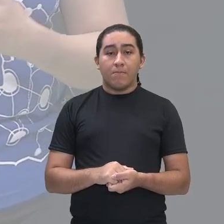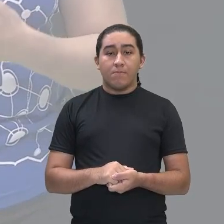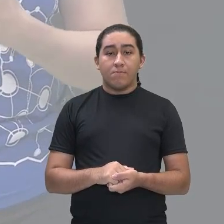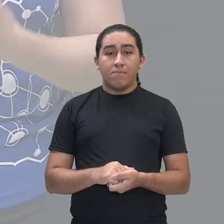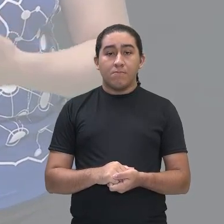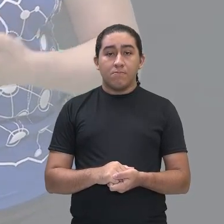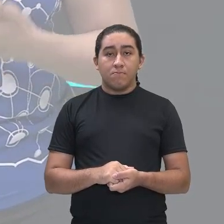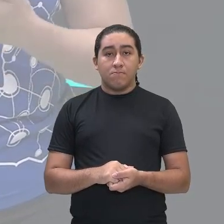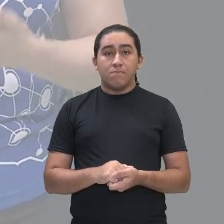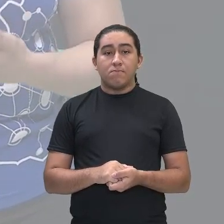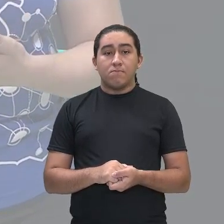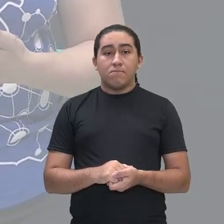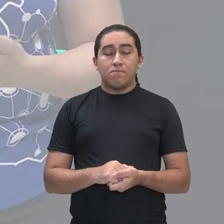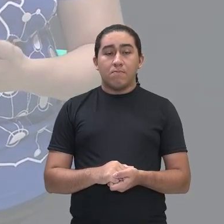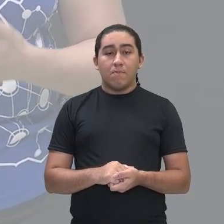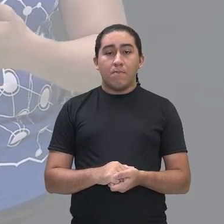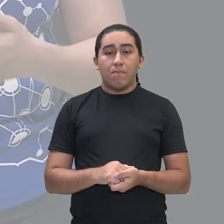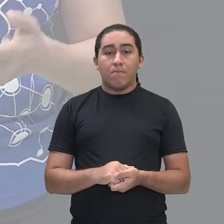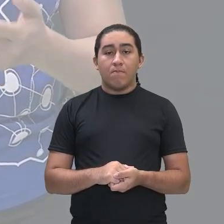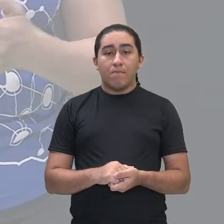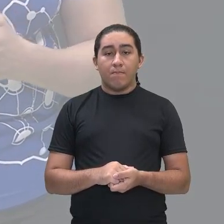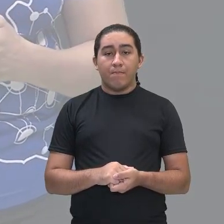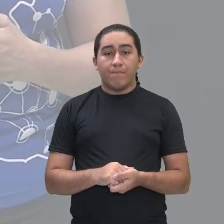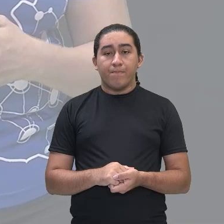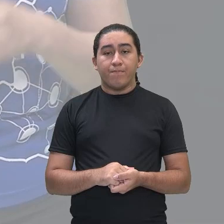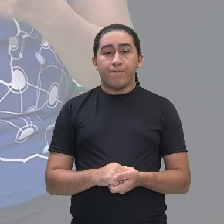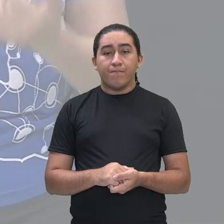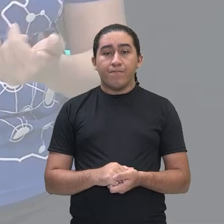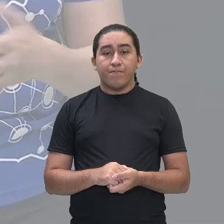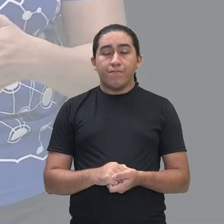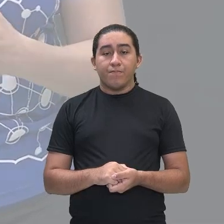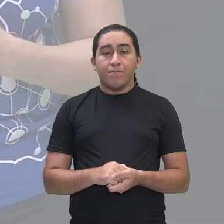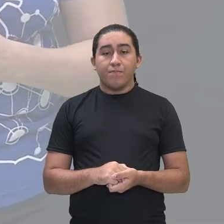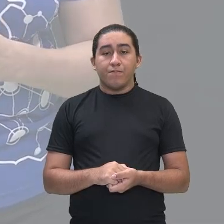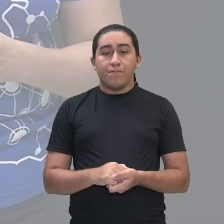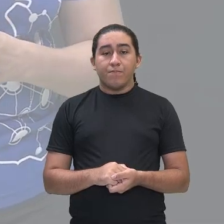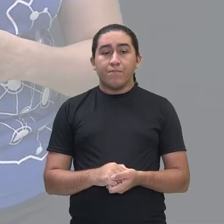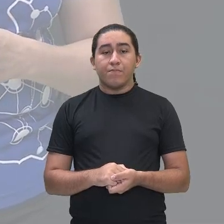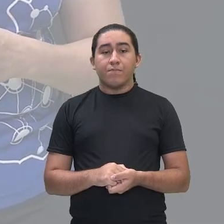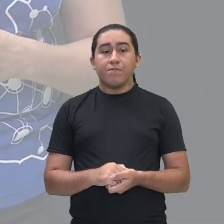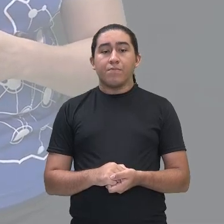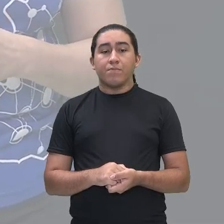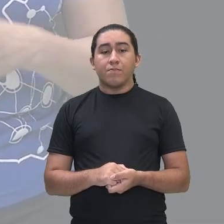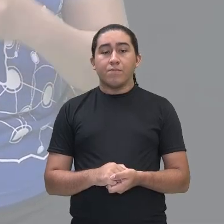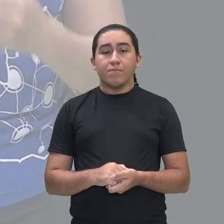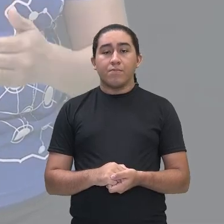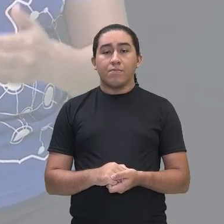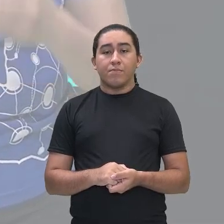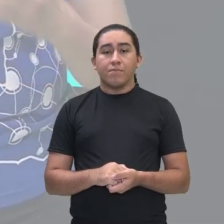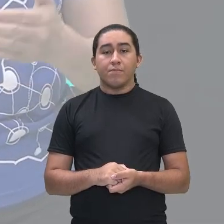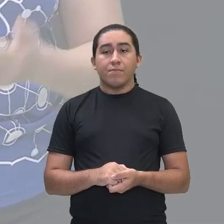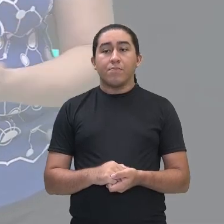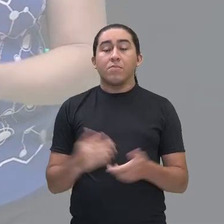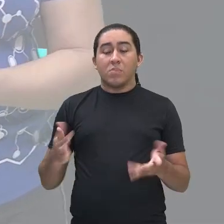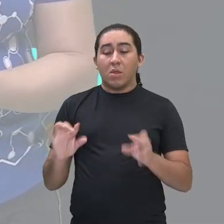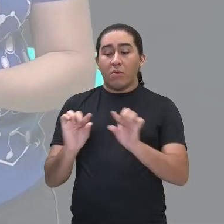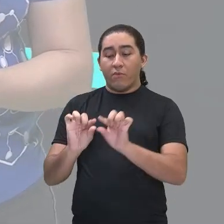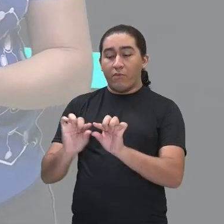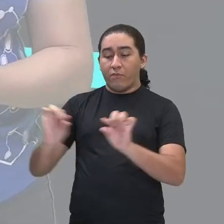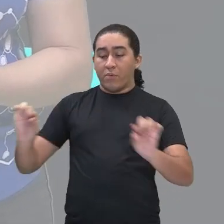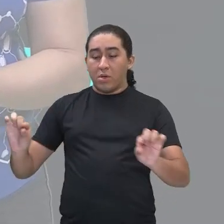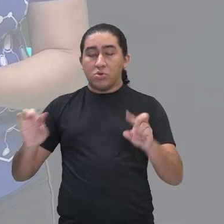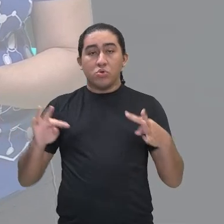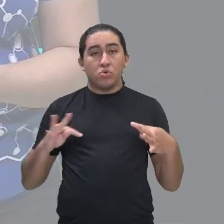num tempo presa na poeira. Então, os versos aí ficou, né? Todos eles expressam